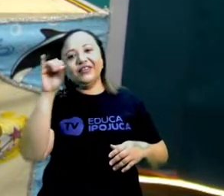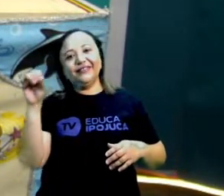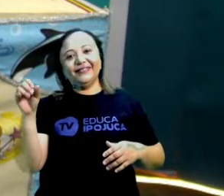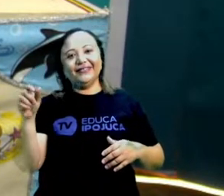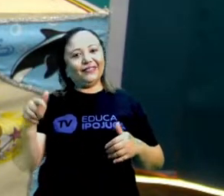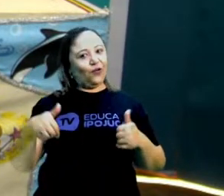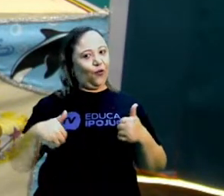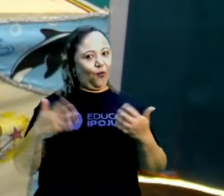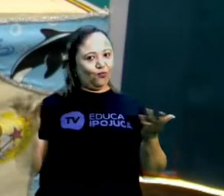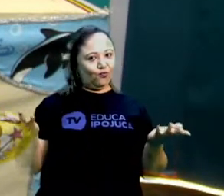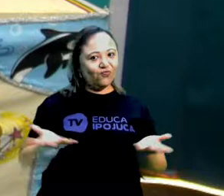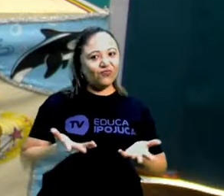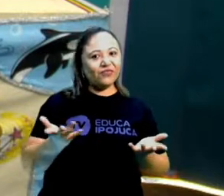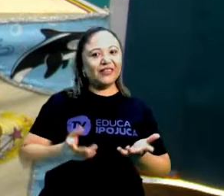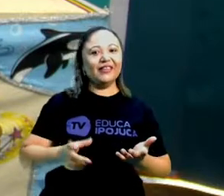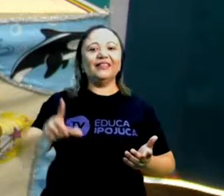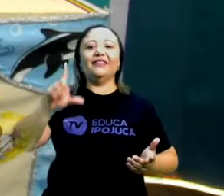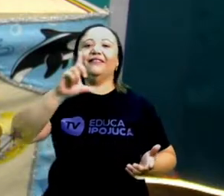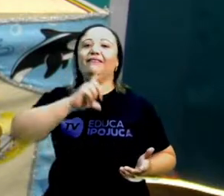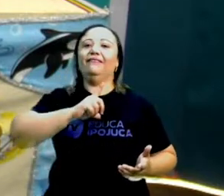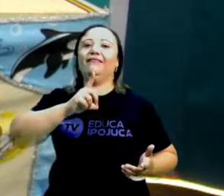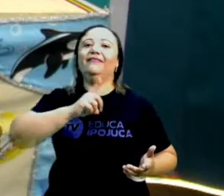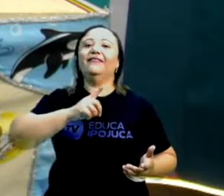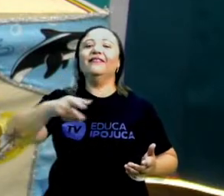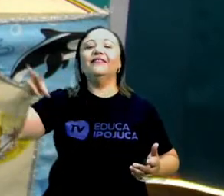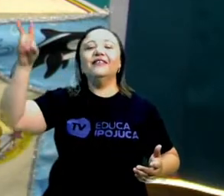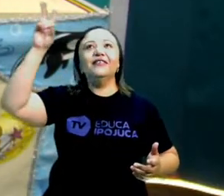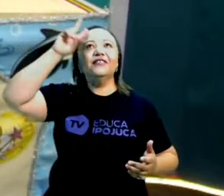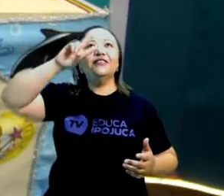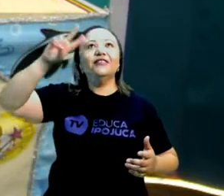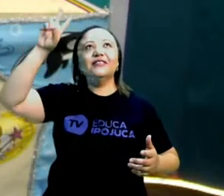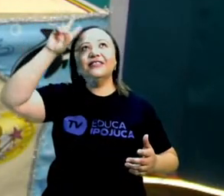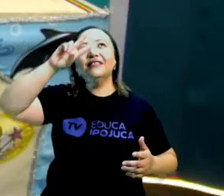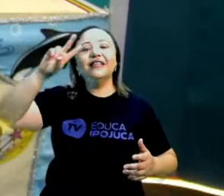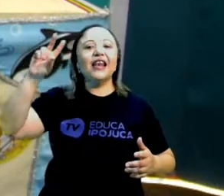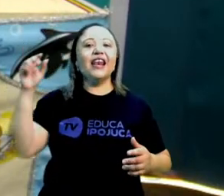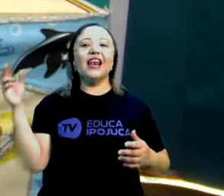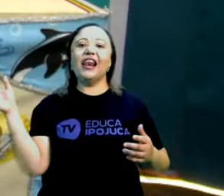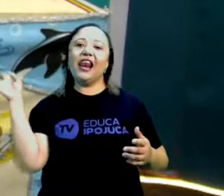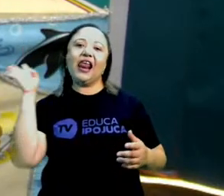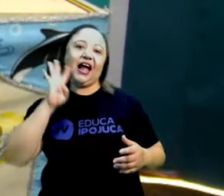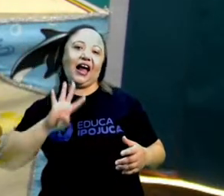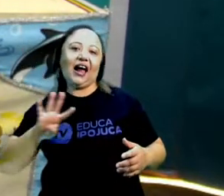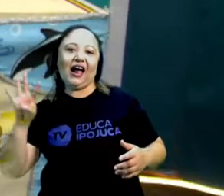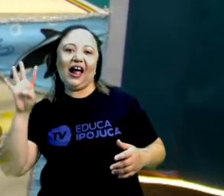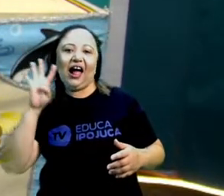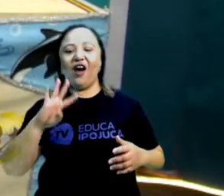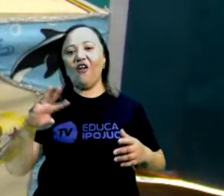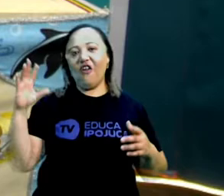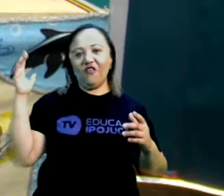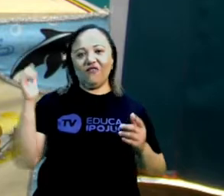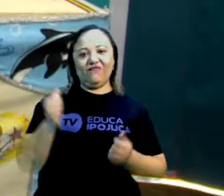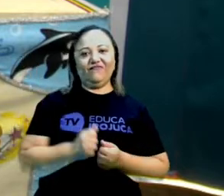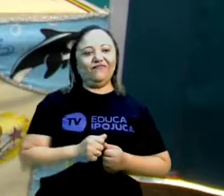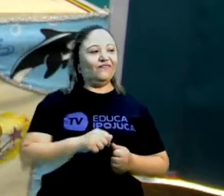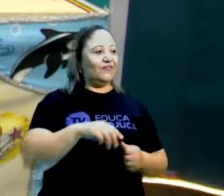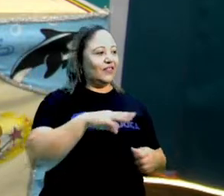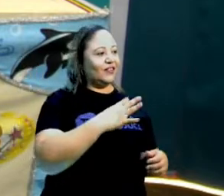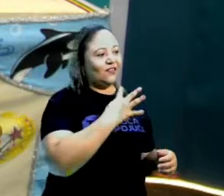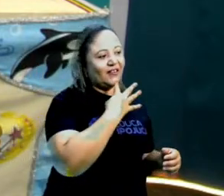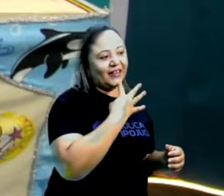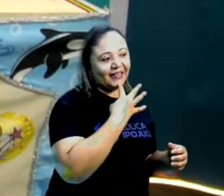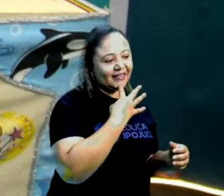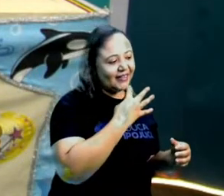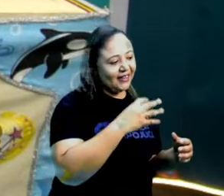gente! E hoje nós temos uma história tão, tão, tão legal, leiturinha! Tu sabe qual é?